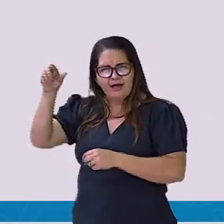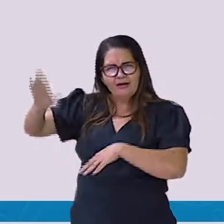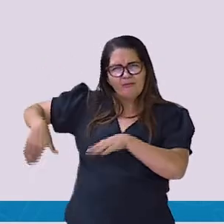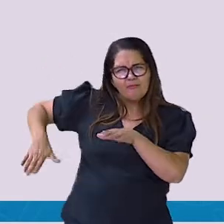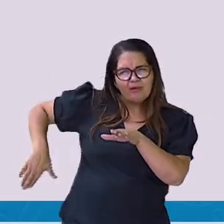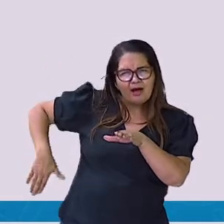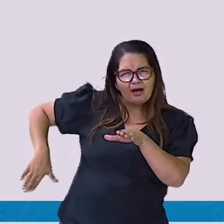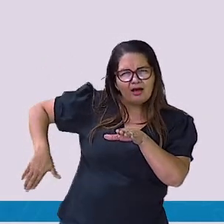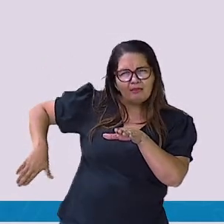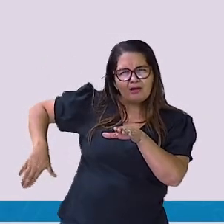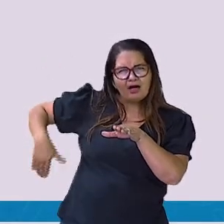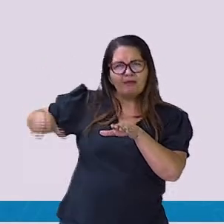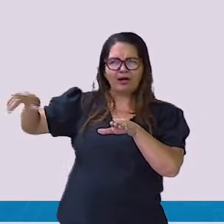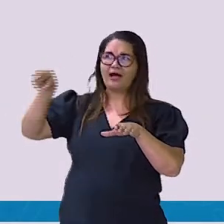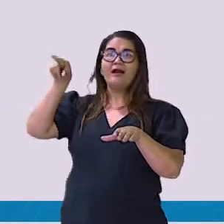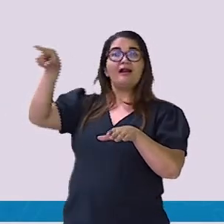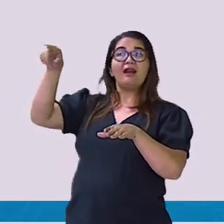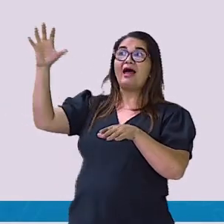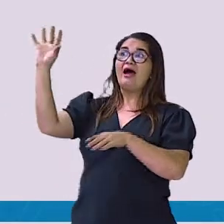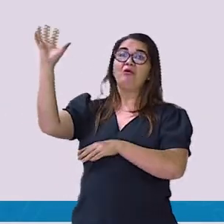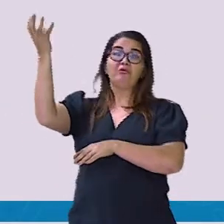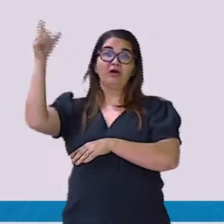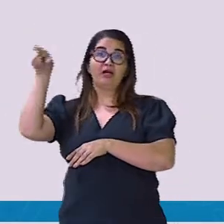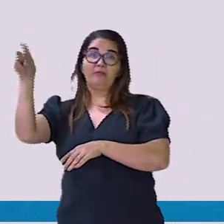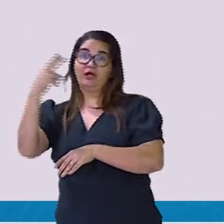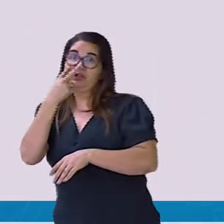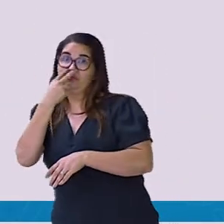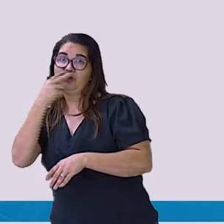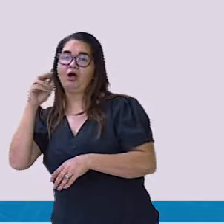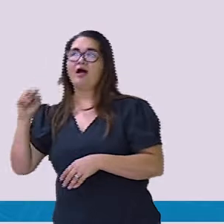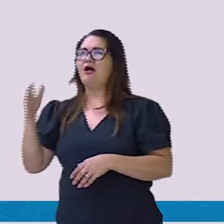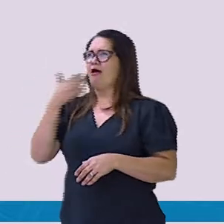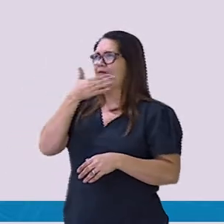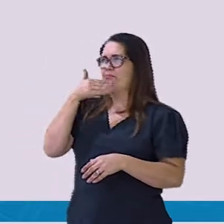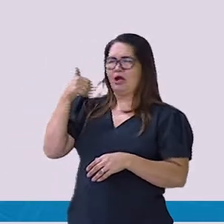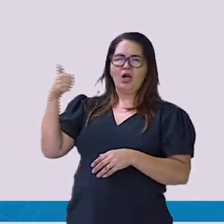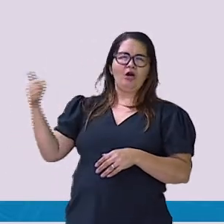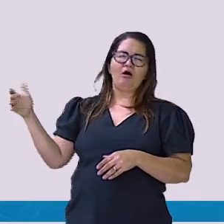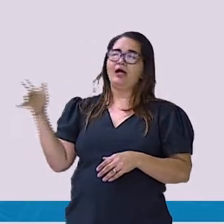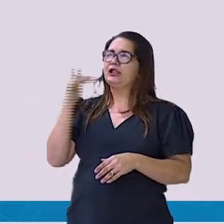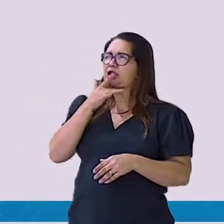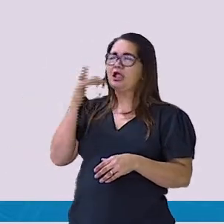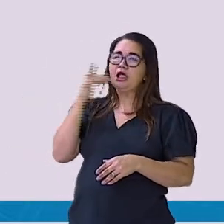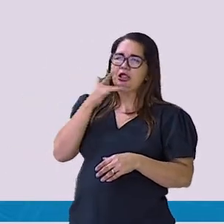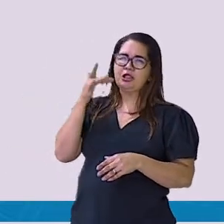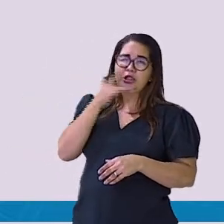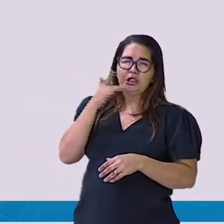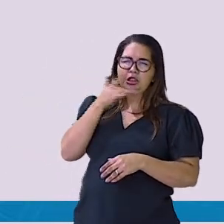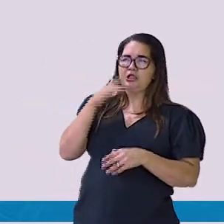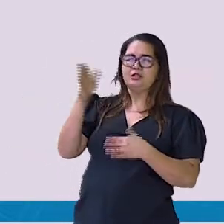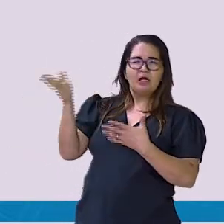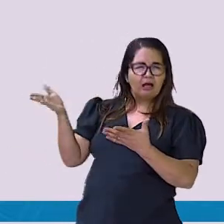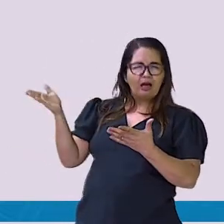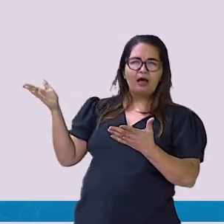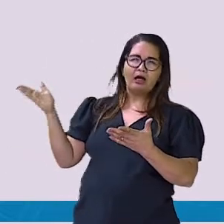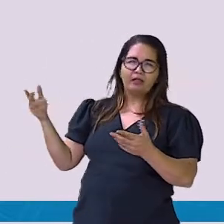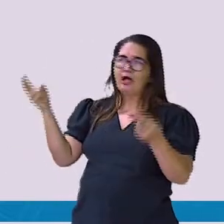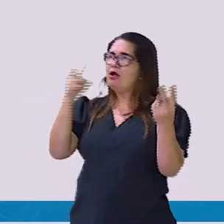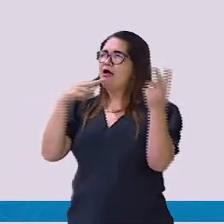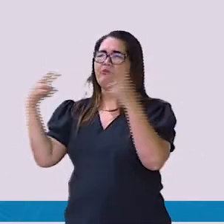Guarapari, não. O clima no litoral é realmente bem melhor. Vai chover mais, vai ventar